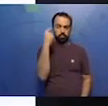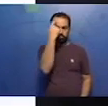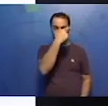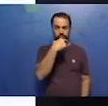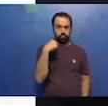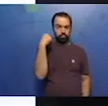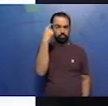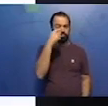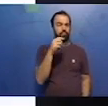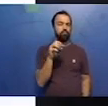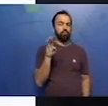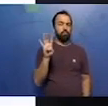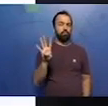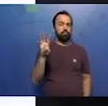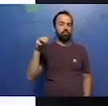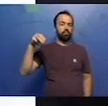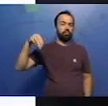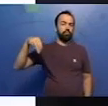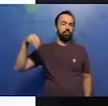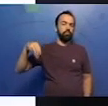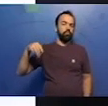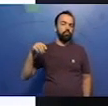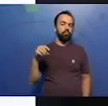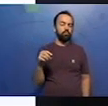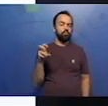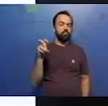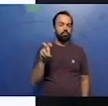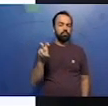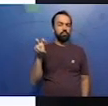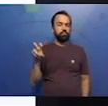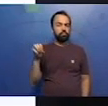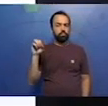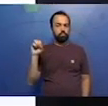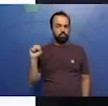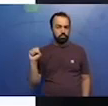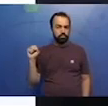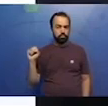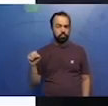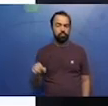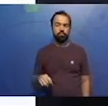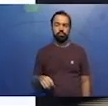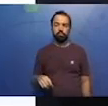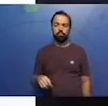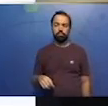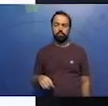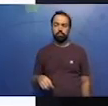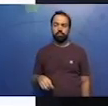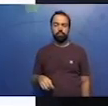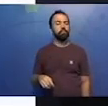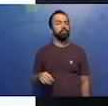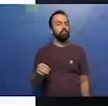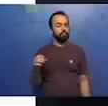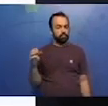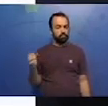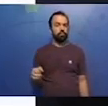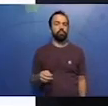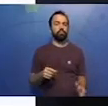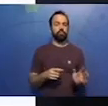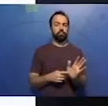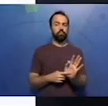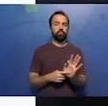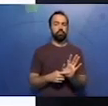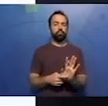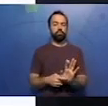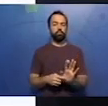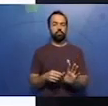horas, 40 minutos e 55 segundos. E a escrita com símbolos fica desta maneira.